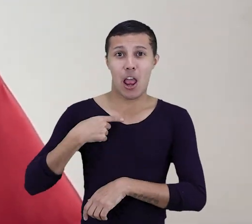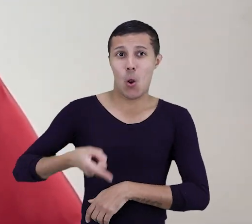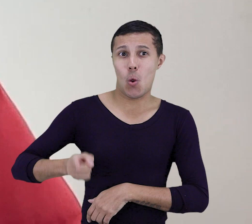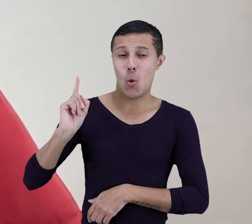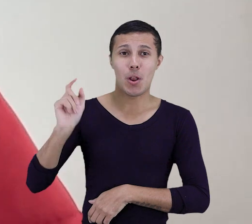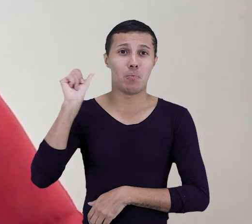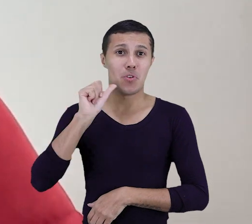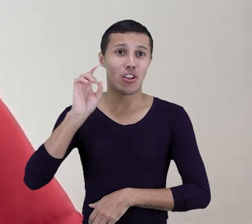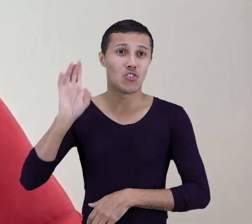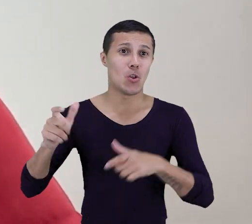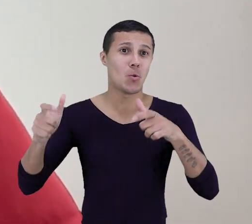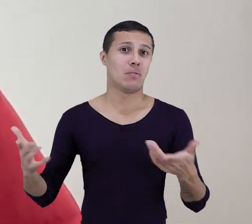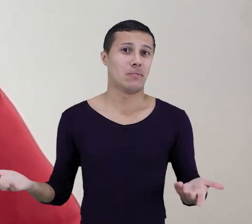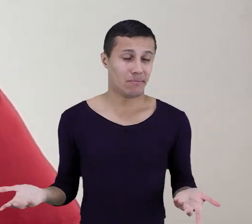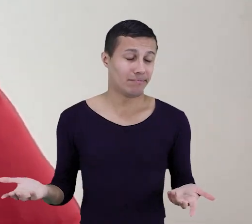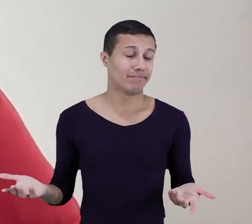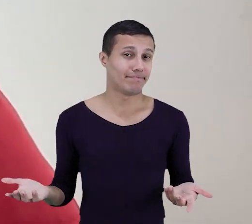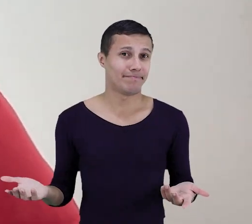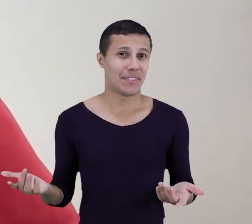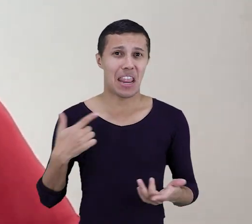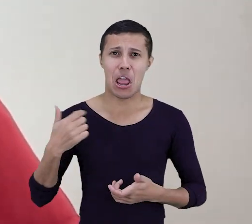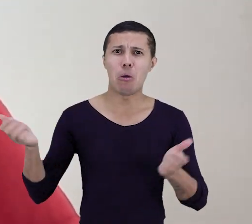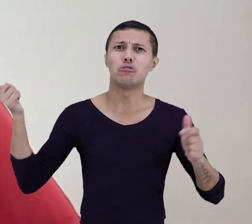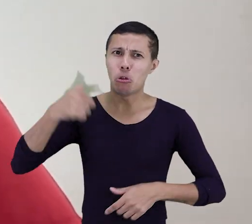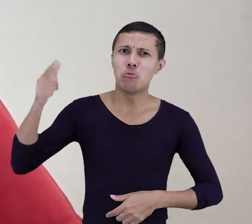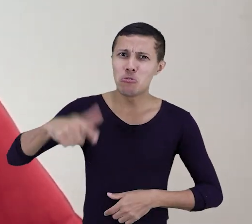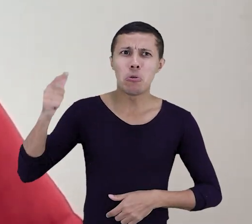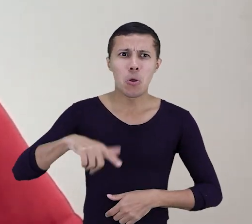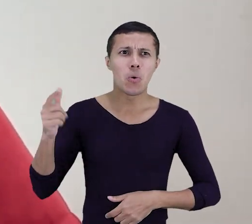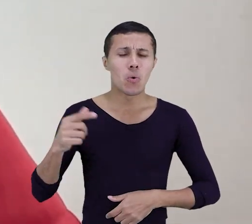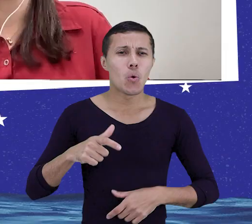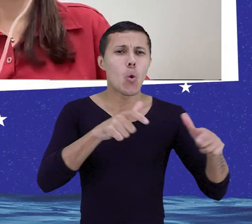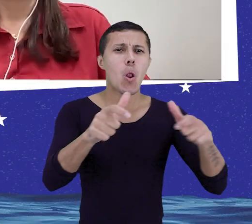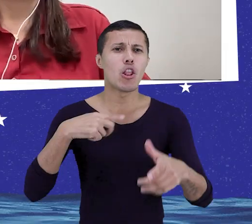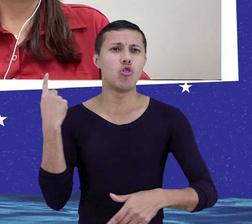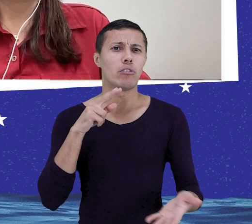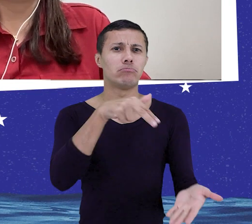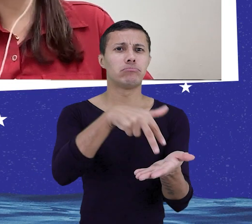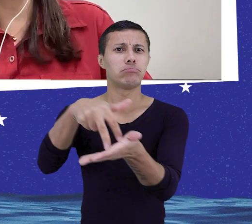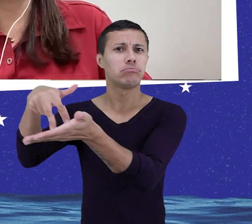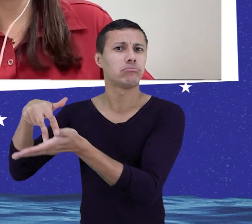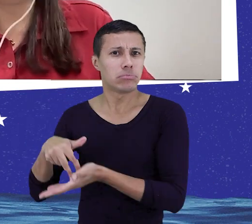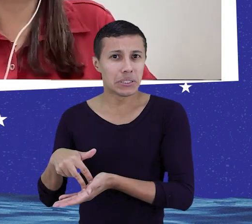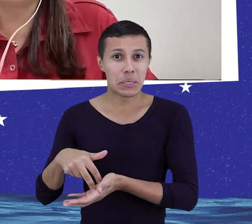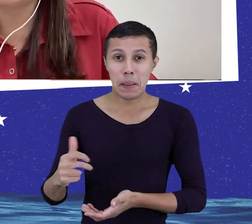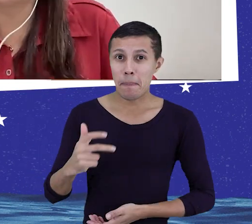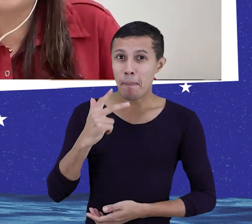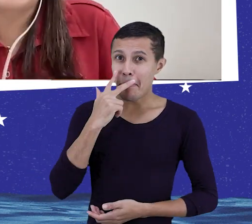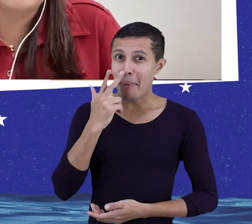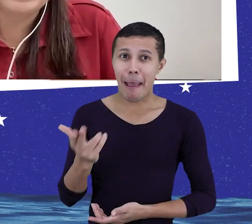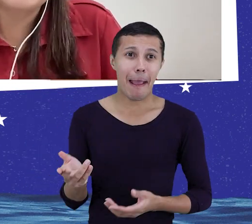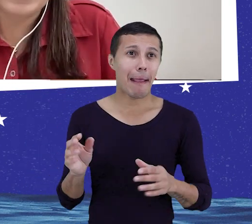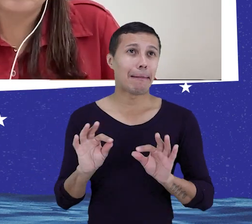mulher, então eu falo muito para elas assim, vamos ocupar os nossos espaços e parece clichê, mas é isso